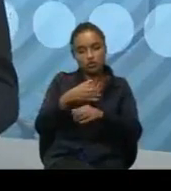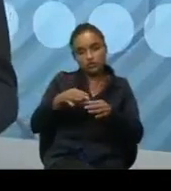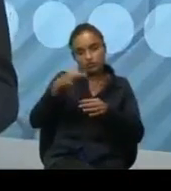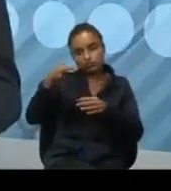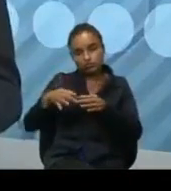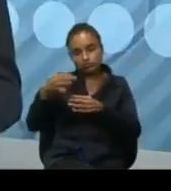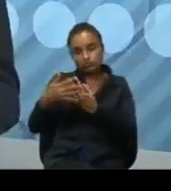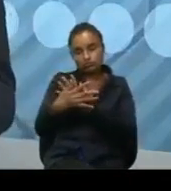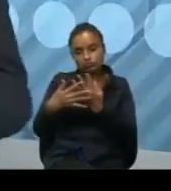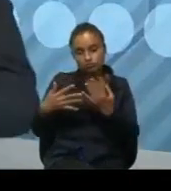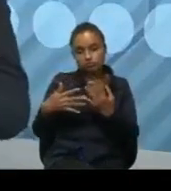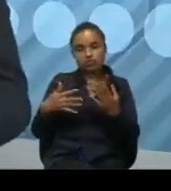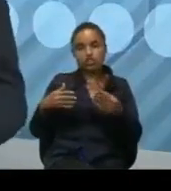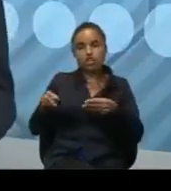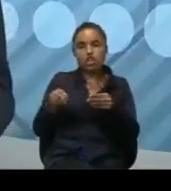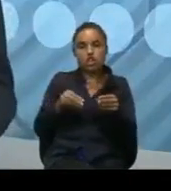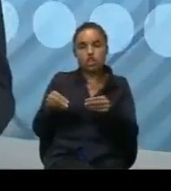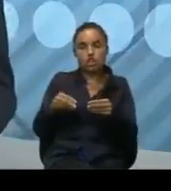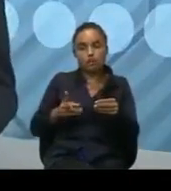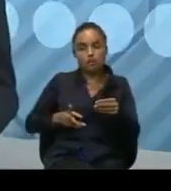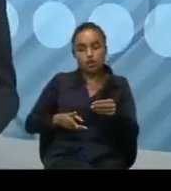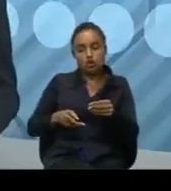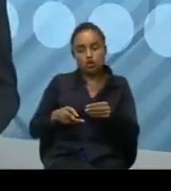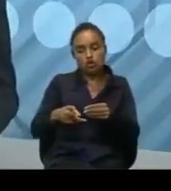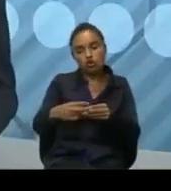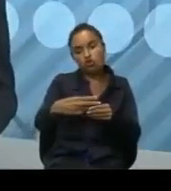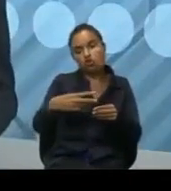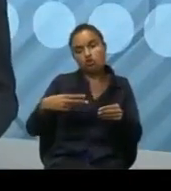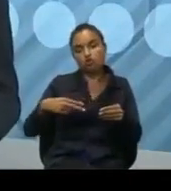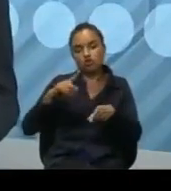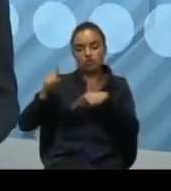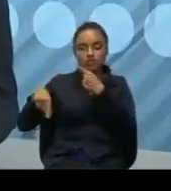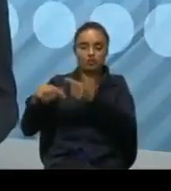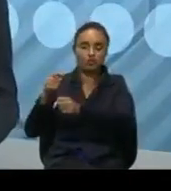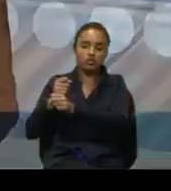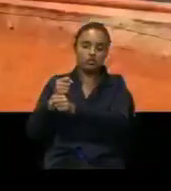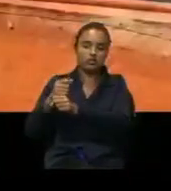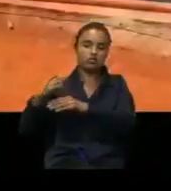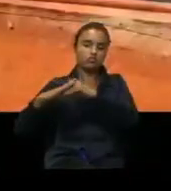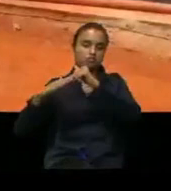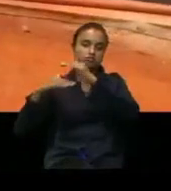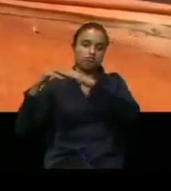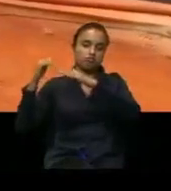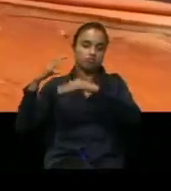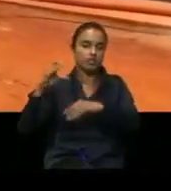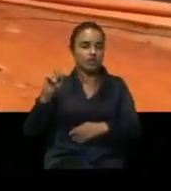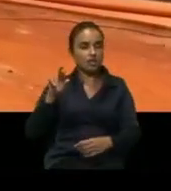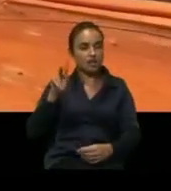dobra, corte. Depois ela vai passar para a carpintaria, ok? Então, retornando para o vídeo.